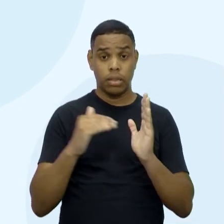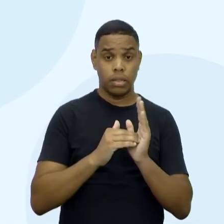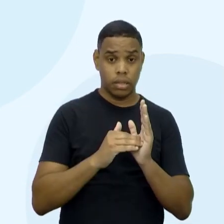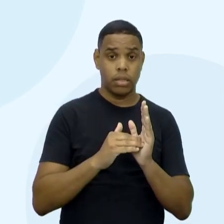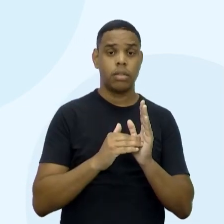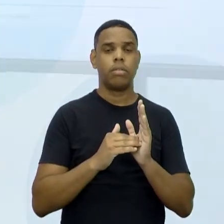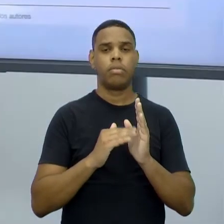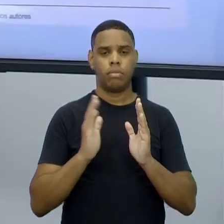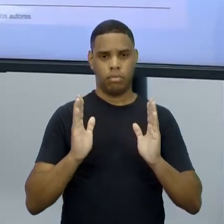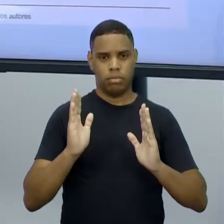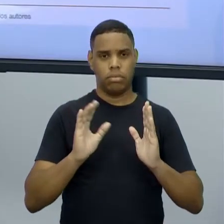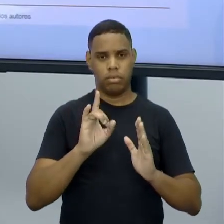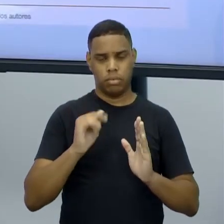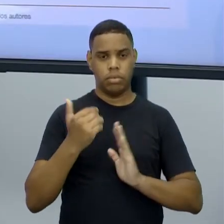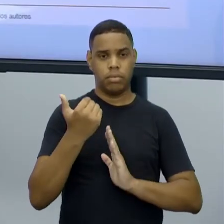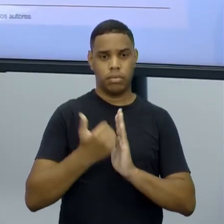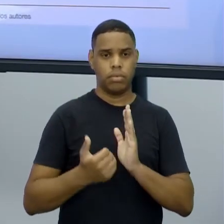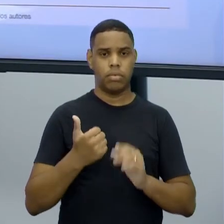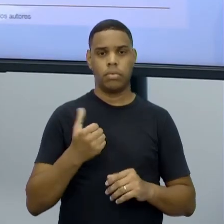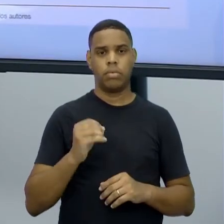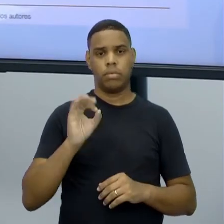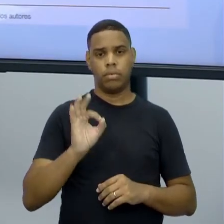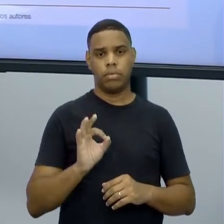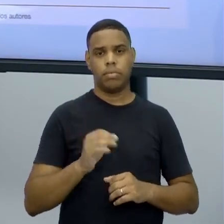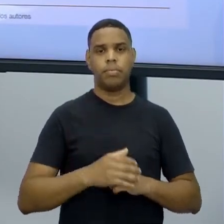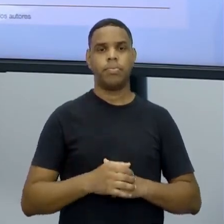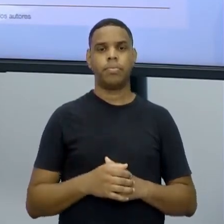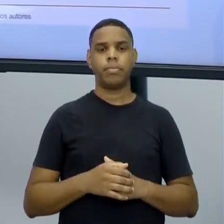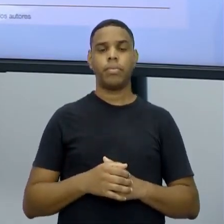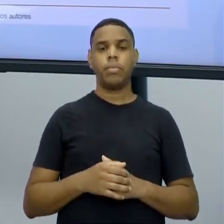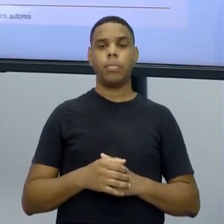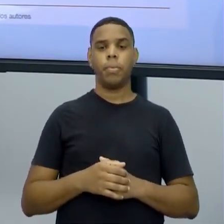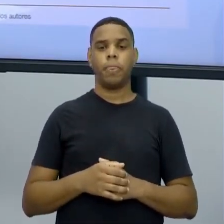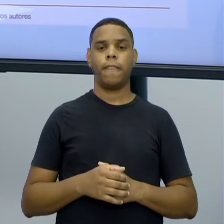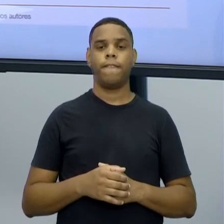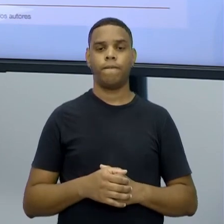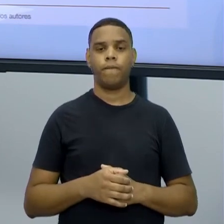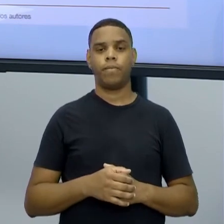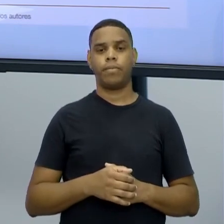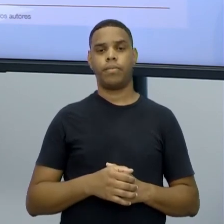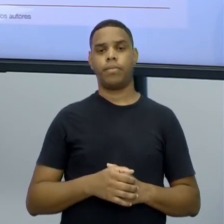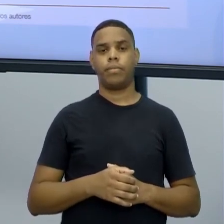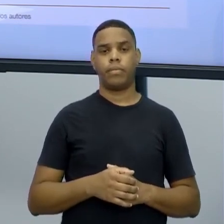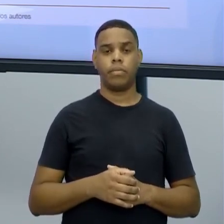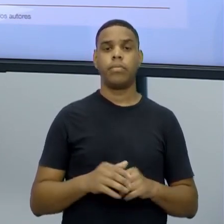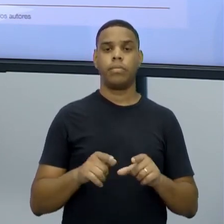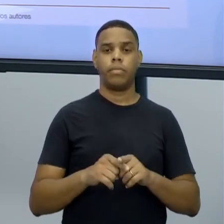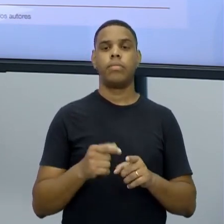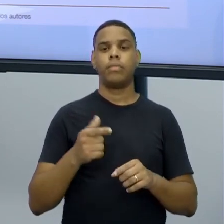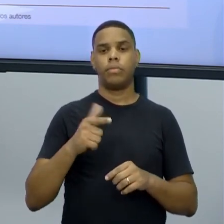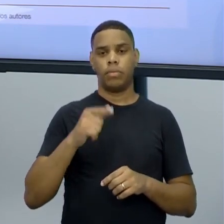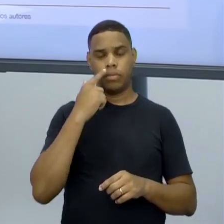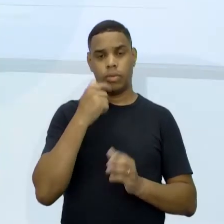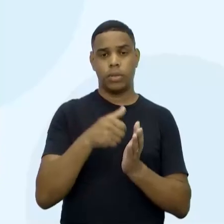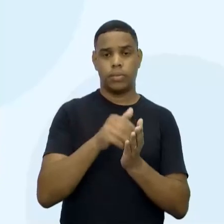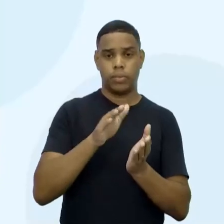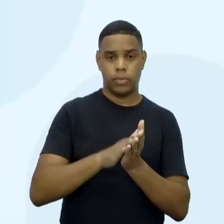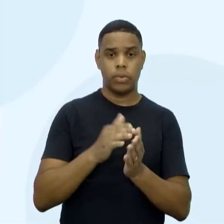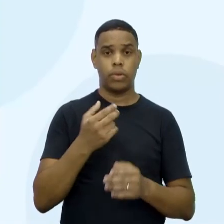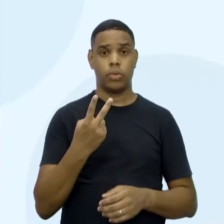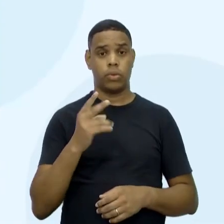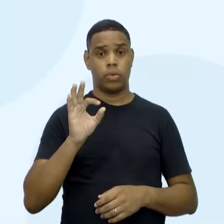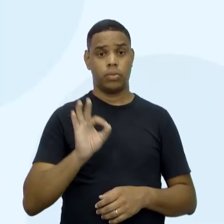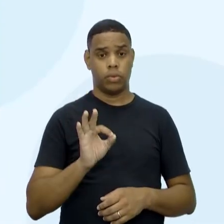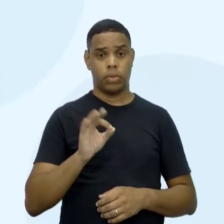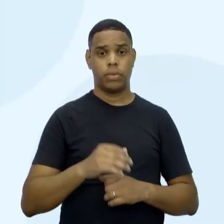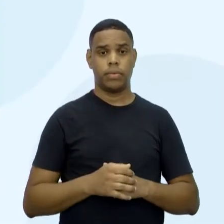com esse desconto de 10%. E aí, a gente vai fazer esse mesmo caminho com uma multa de